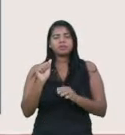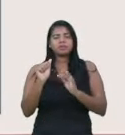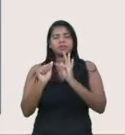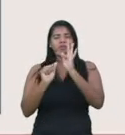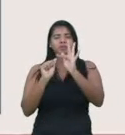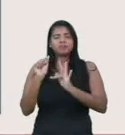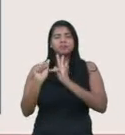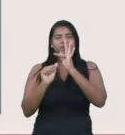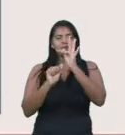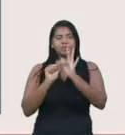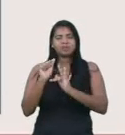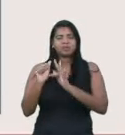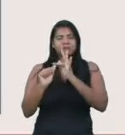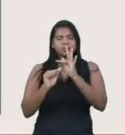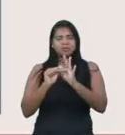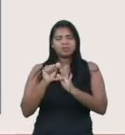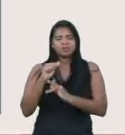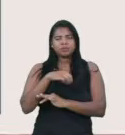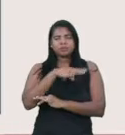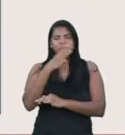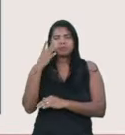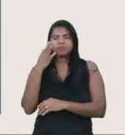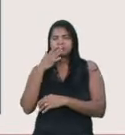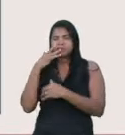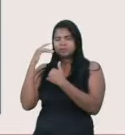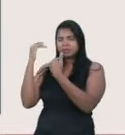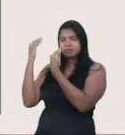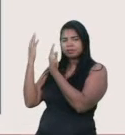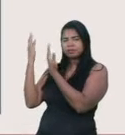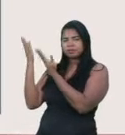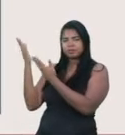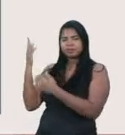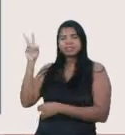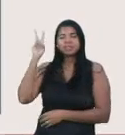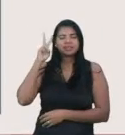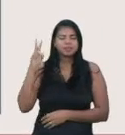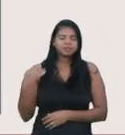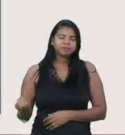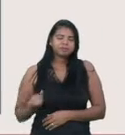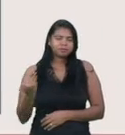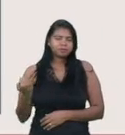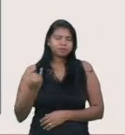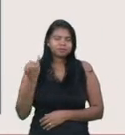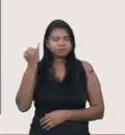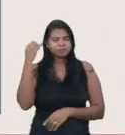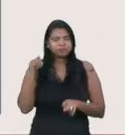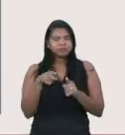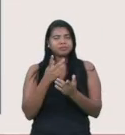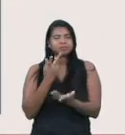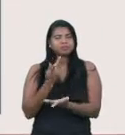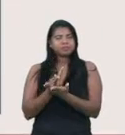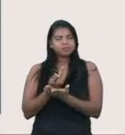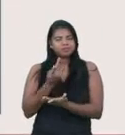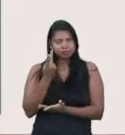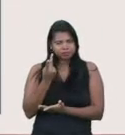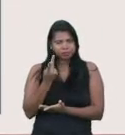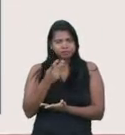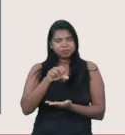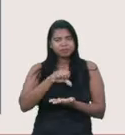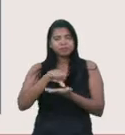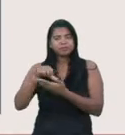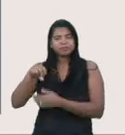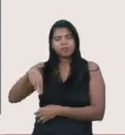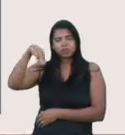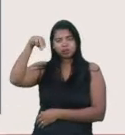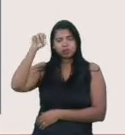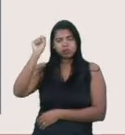boreal e aurora austral. É importante que vocês lembrem que essas auroras, elas ocorrem nos polos, polo norte e polo